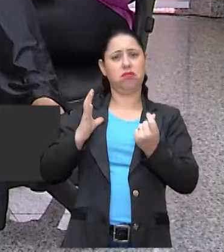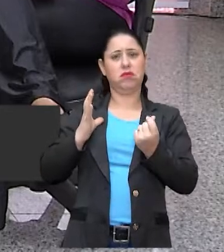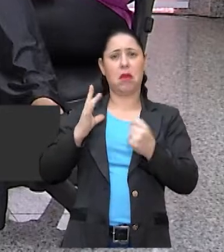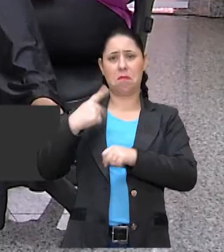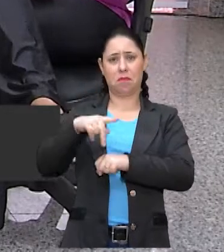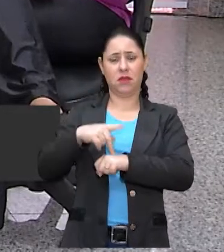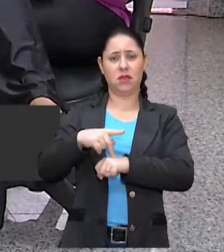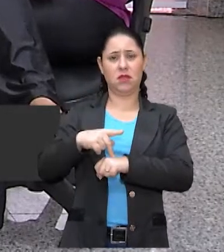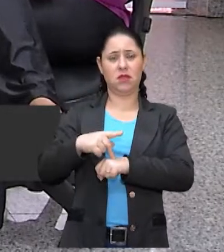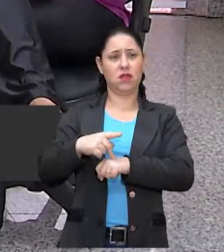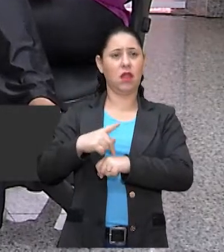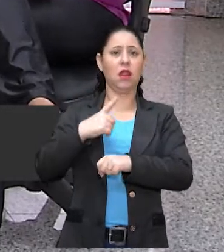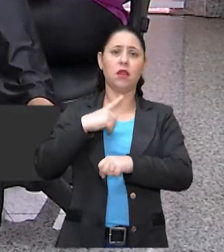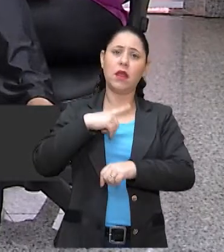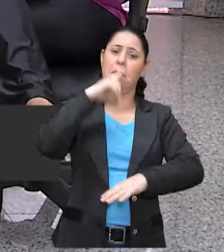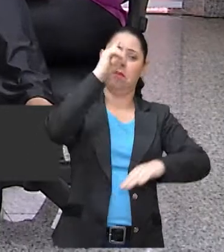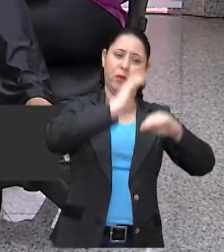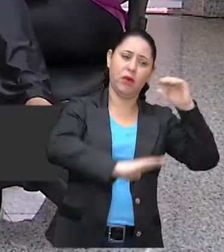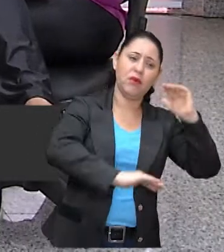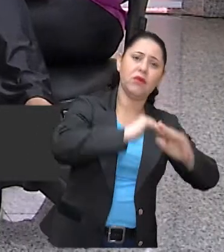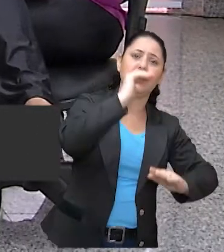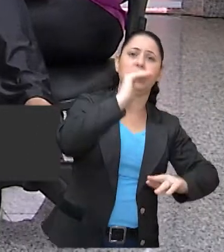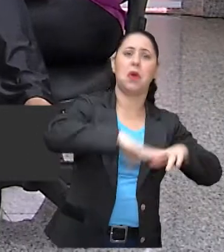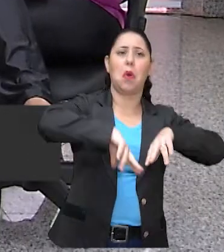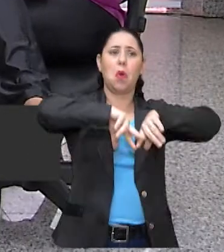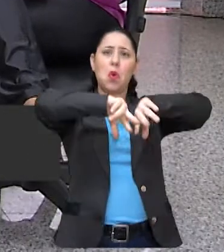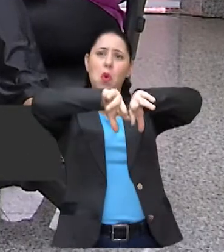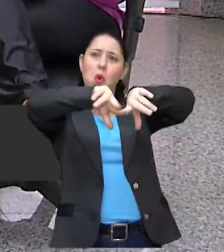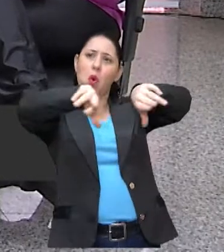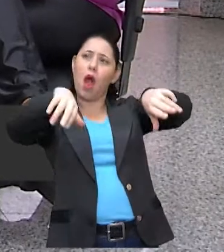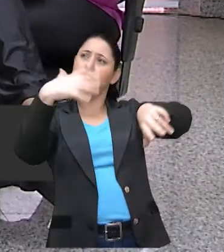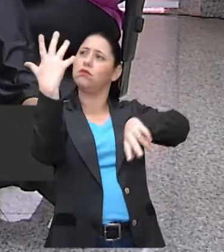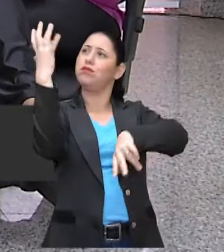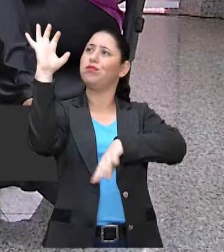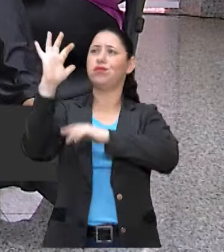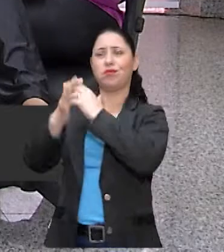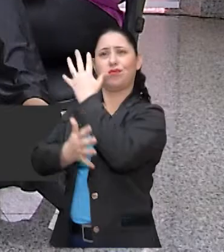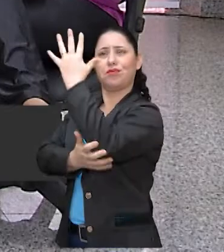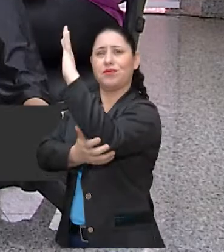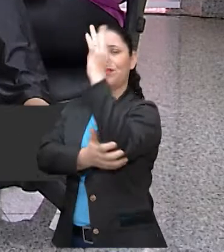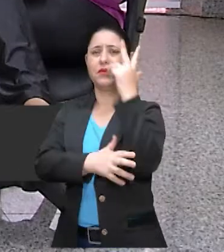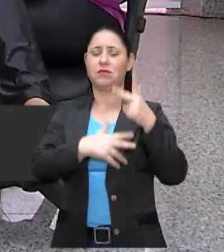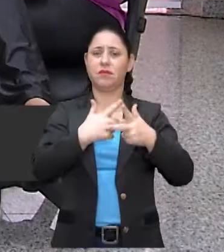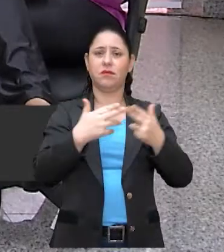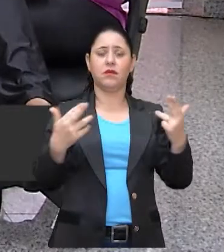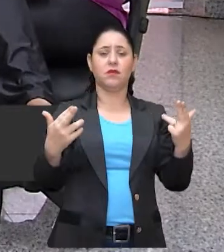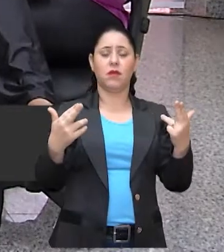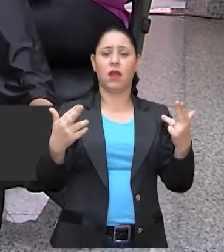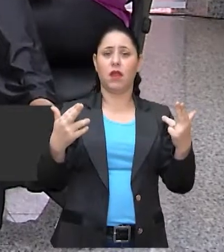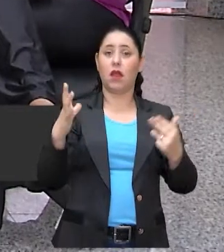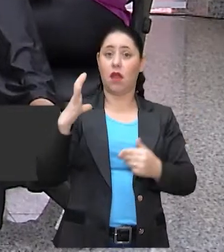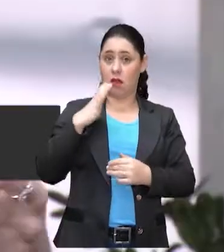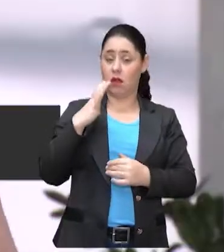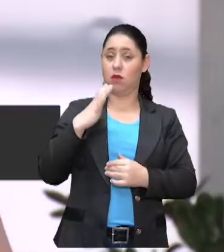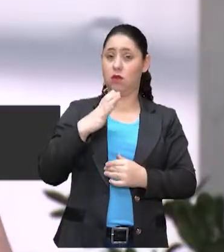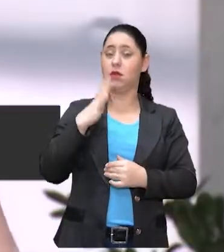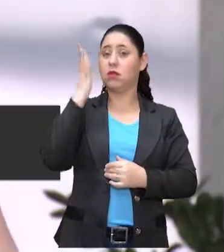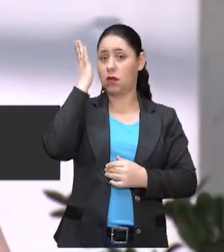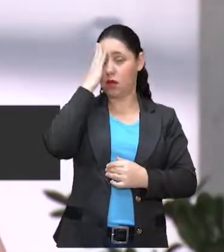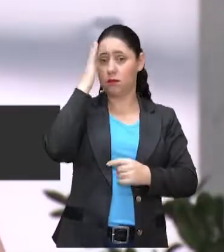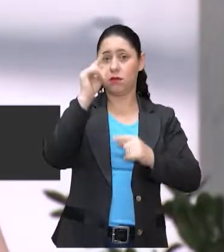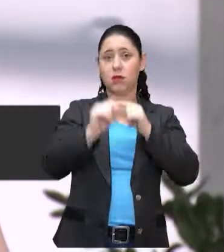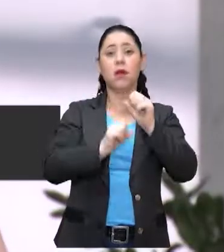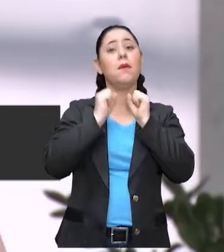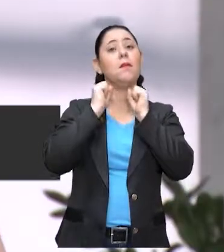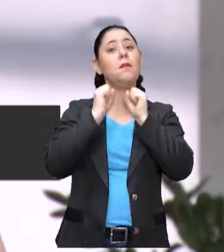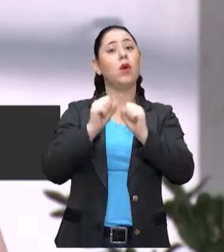recursos naturais. Nós temos uma riqueza que é mensurável, e que pode ser usada para o bem comum. Agora a gente